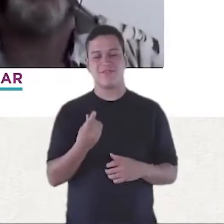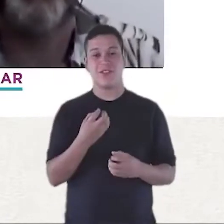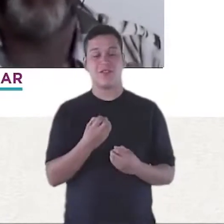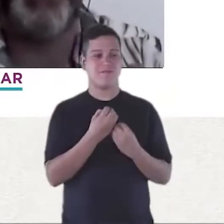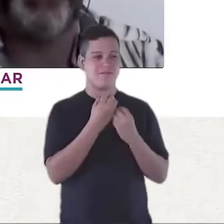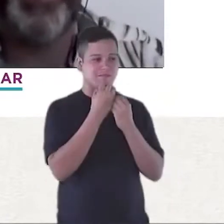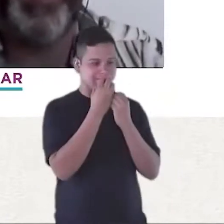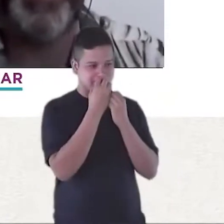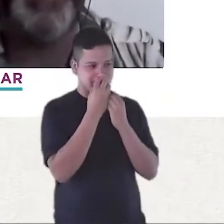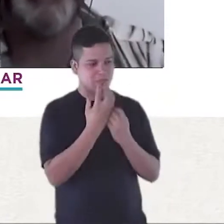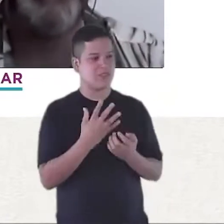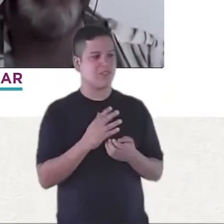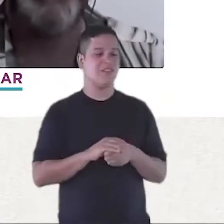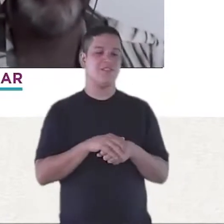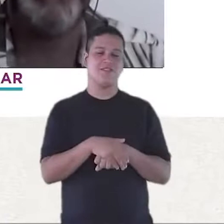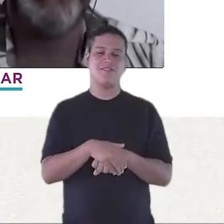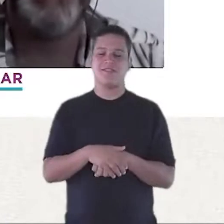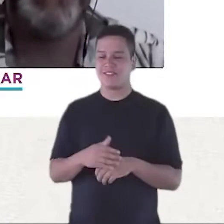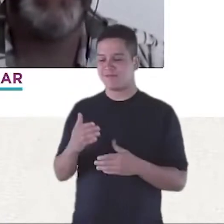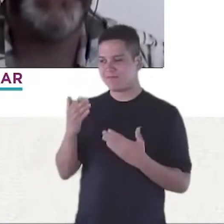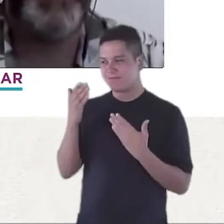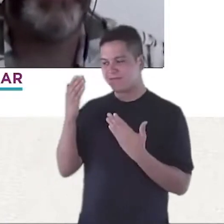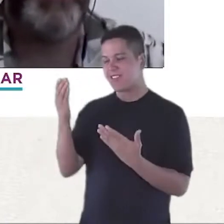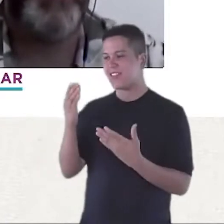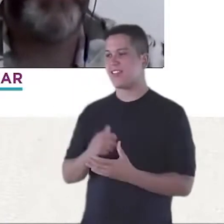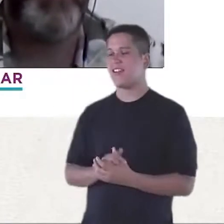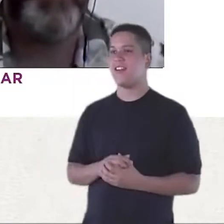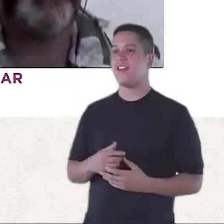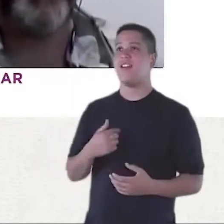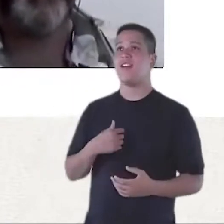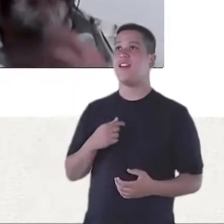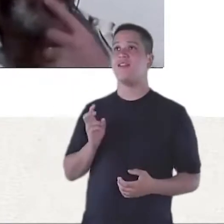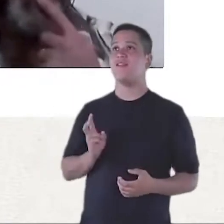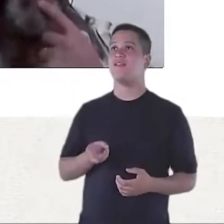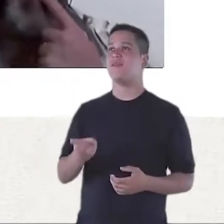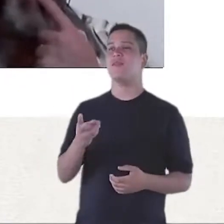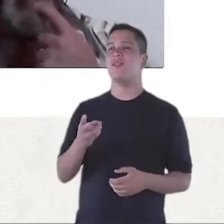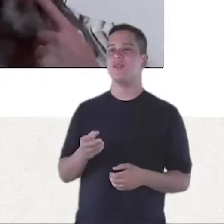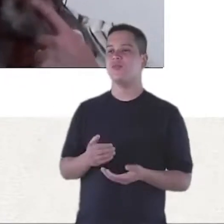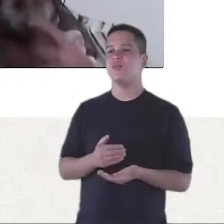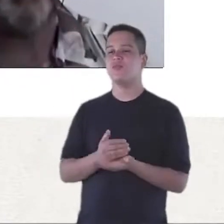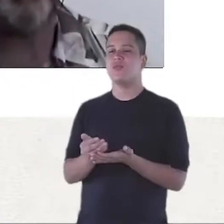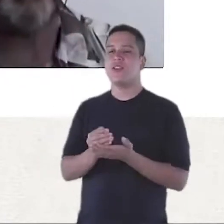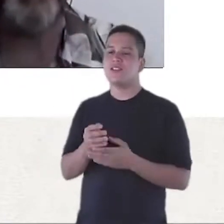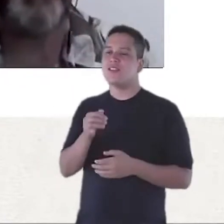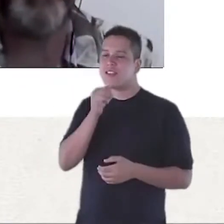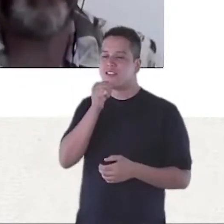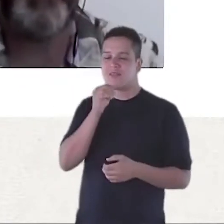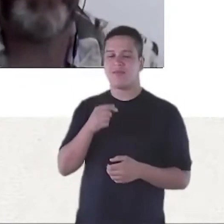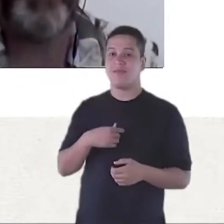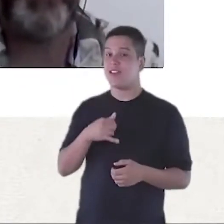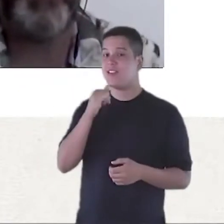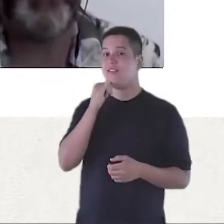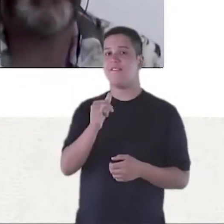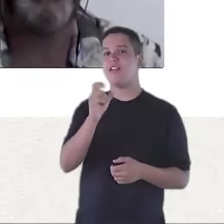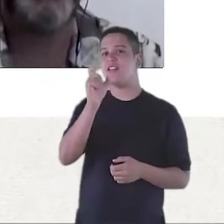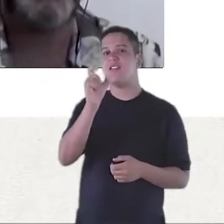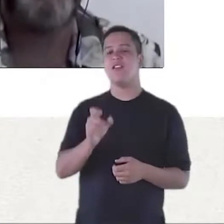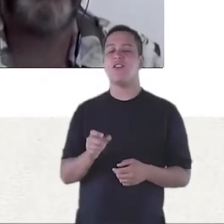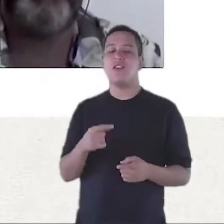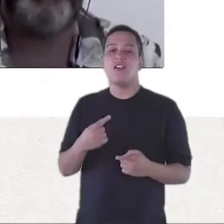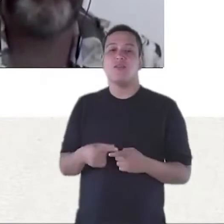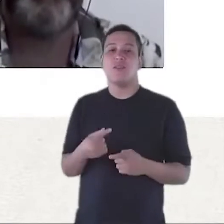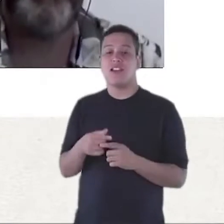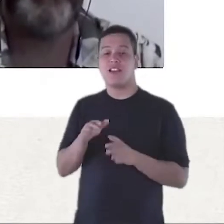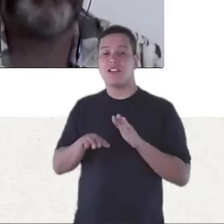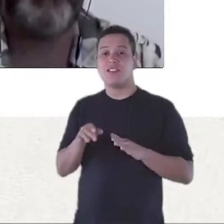grande noite, Bog. Fabrício. Eu inventei esse jeito maluco de entrar no ar sem avisar para o convidado. O escritor e